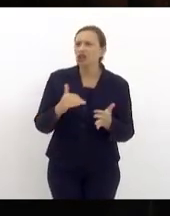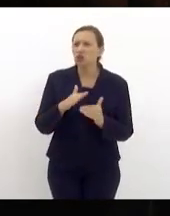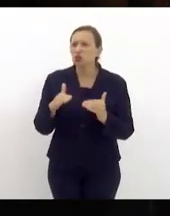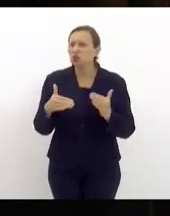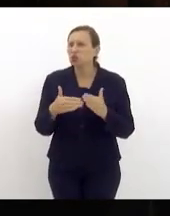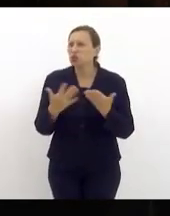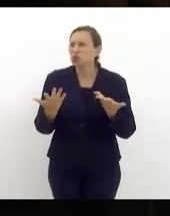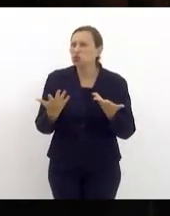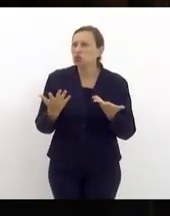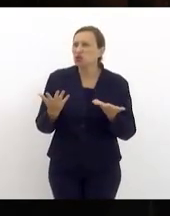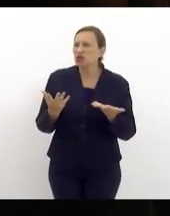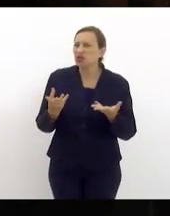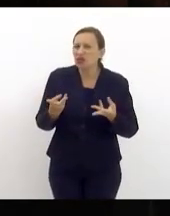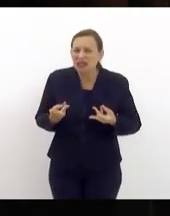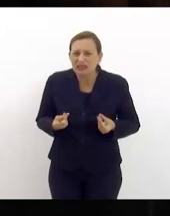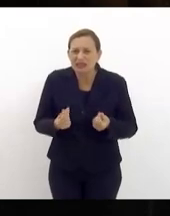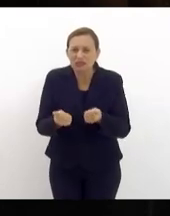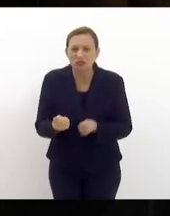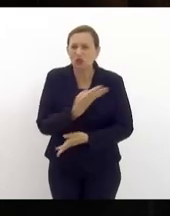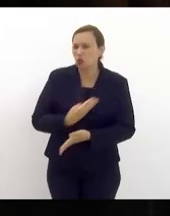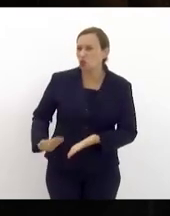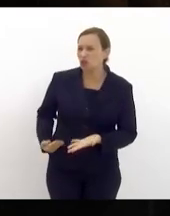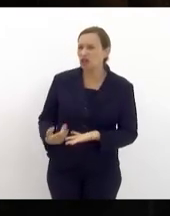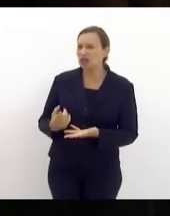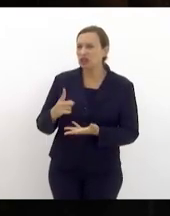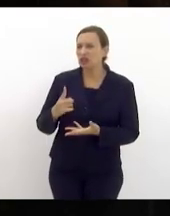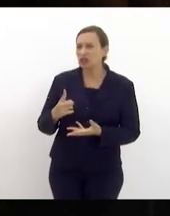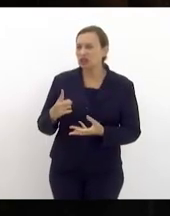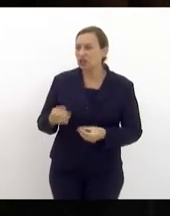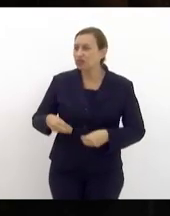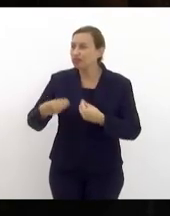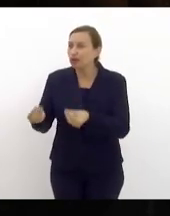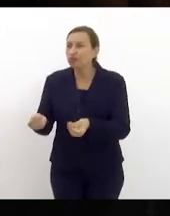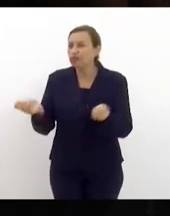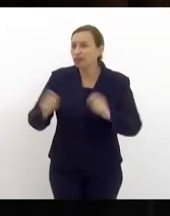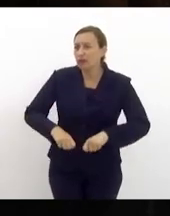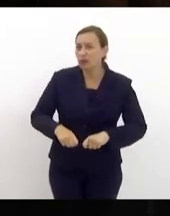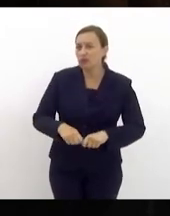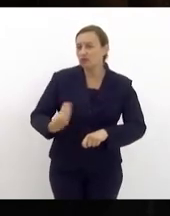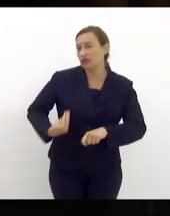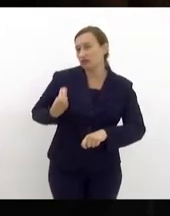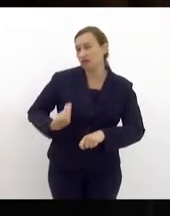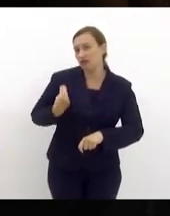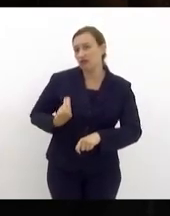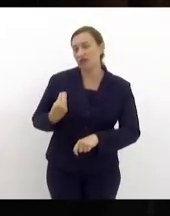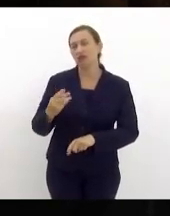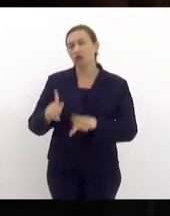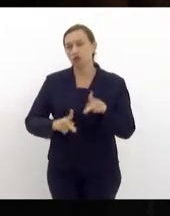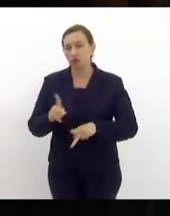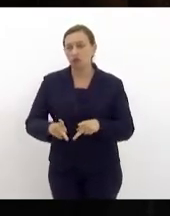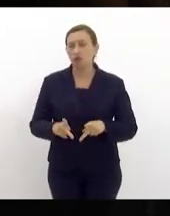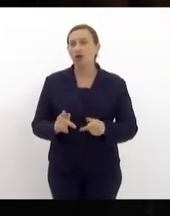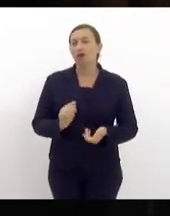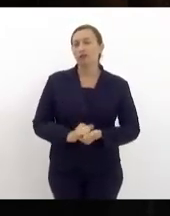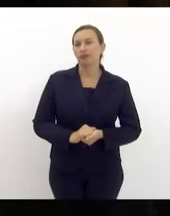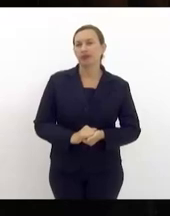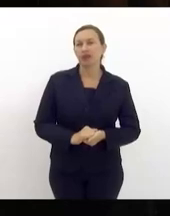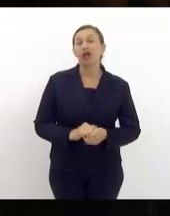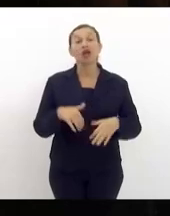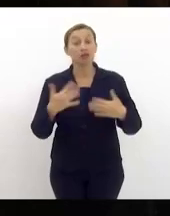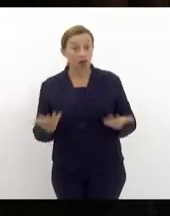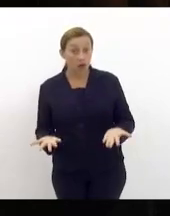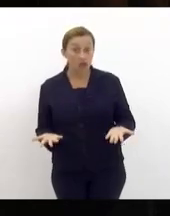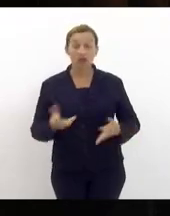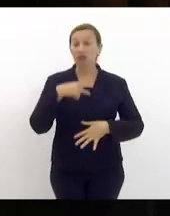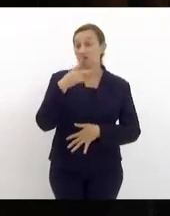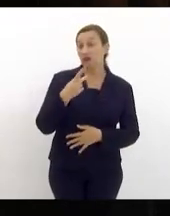a insensibilidade desse governo de não garantir a possibilidade de sobrevivência dessa população. E aí, quando a gente fala